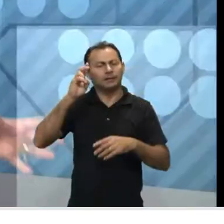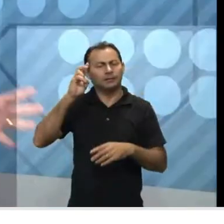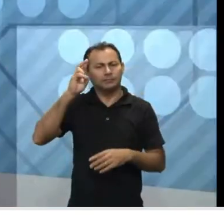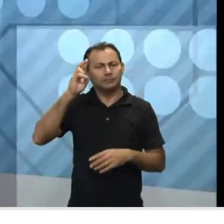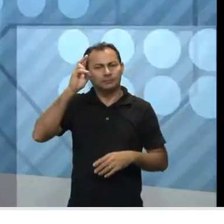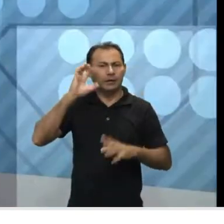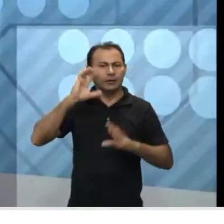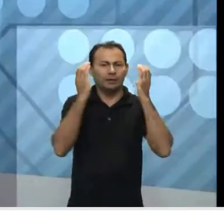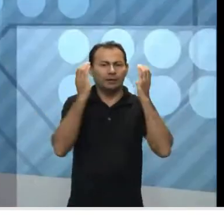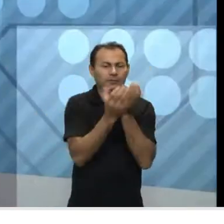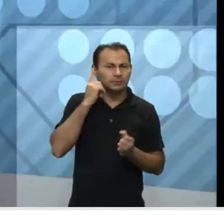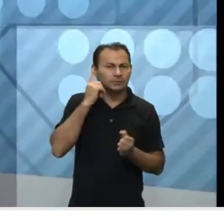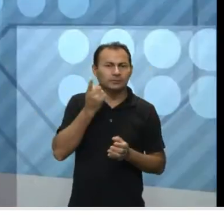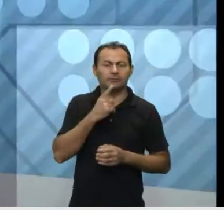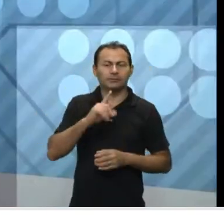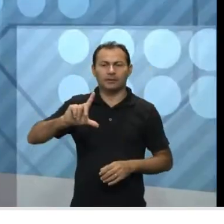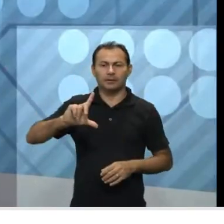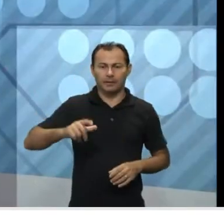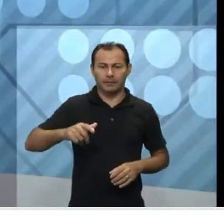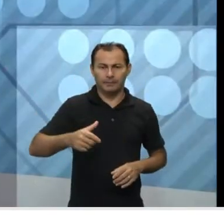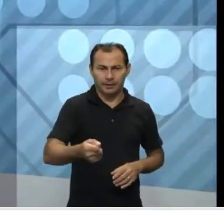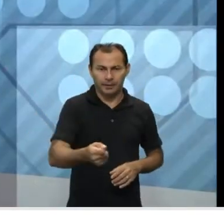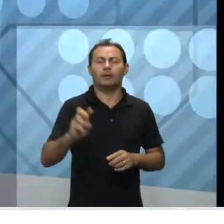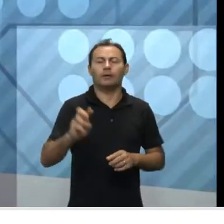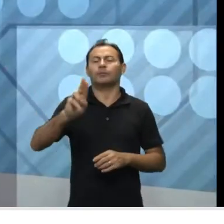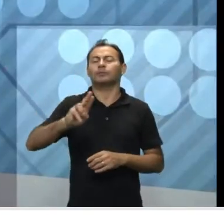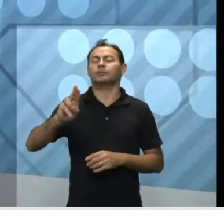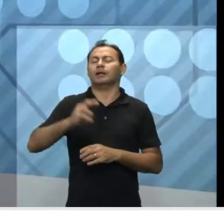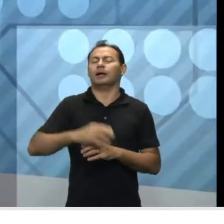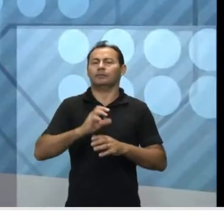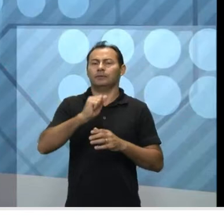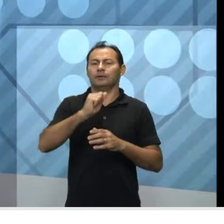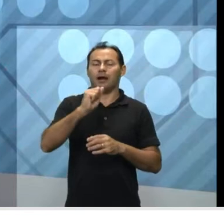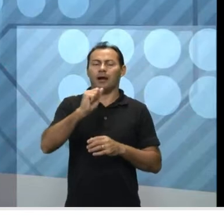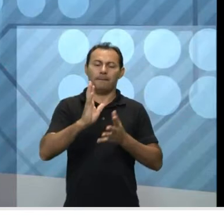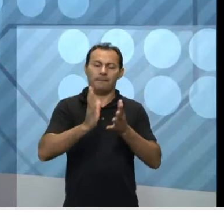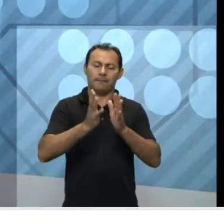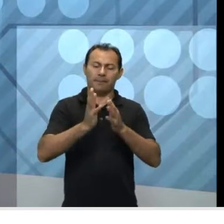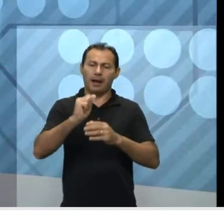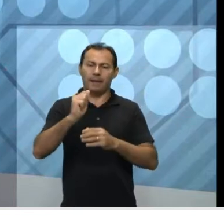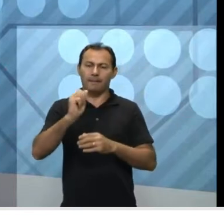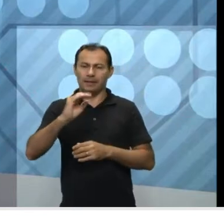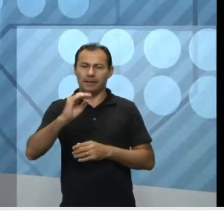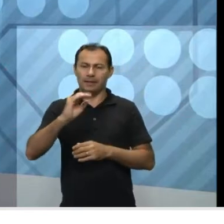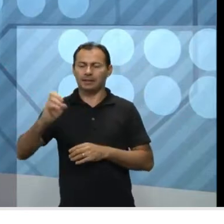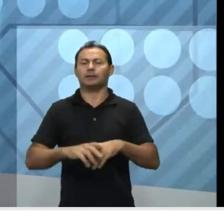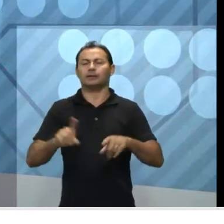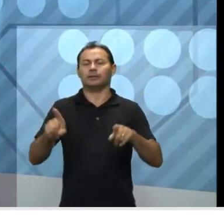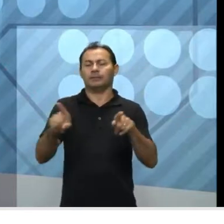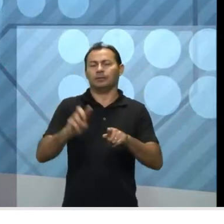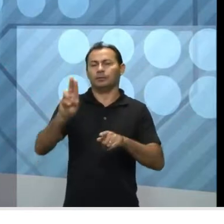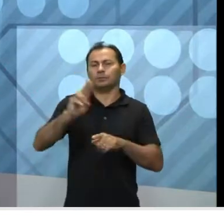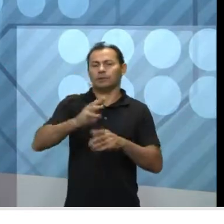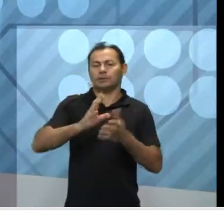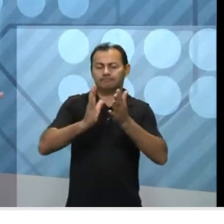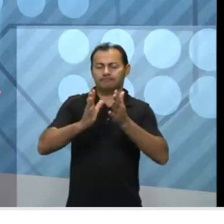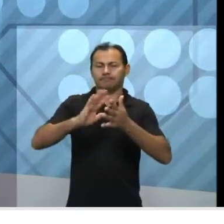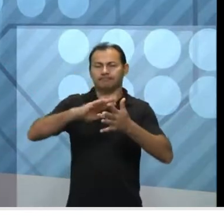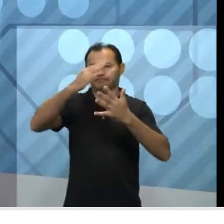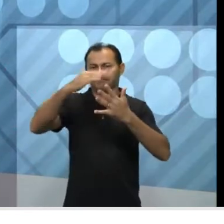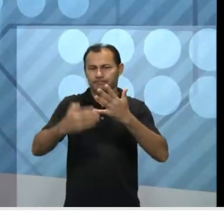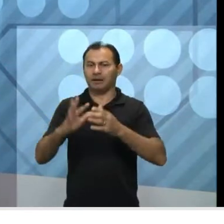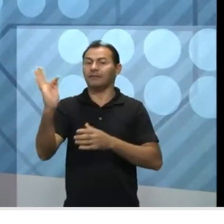alfabeto manual, ele também utilizava a língua de sinais francesa. Como que tudo começou? Lepier, certa vez,